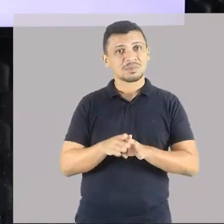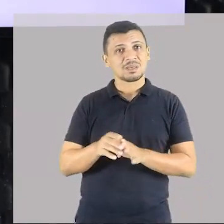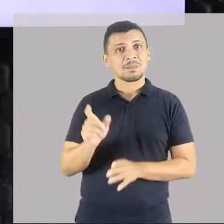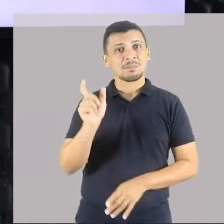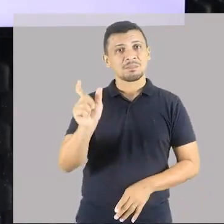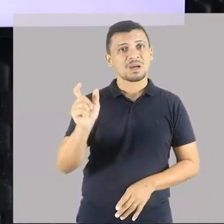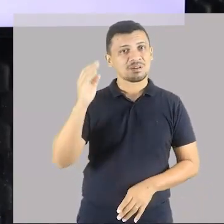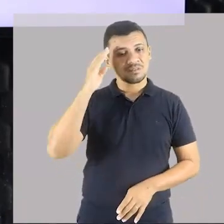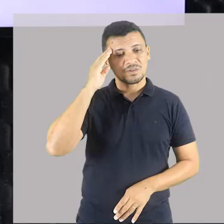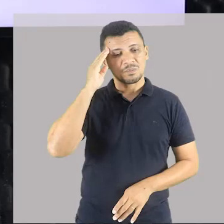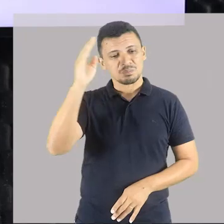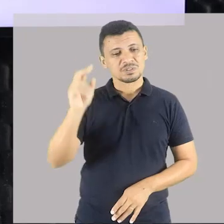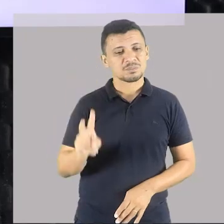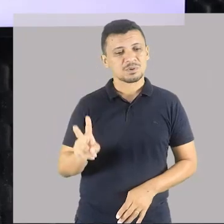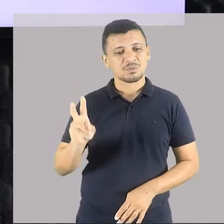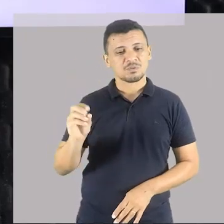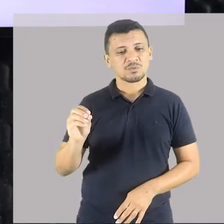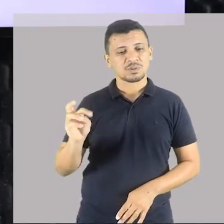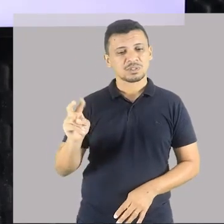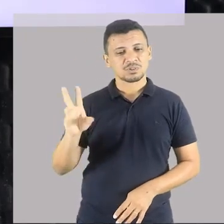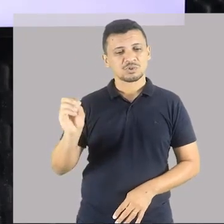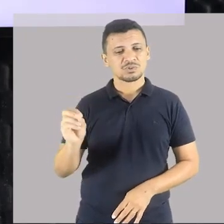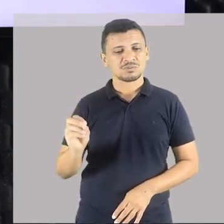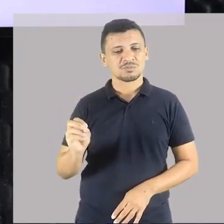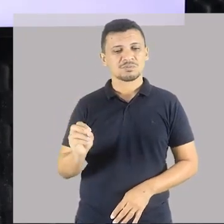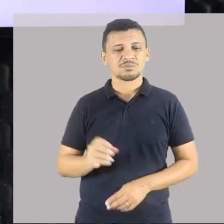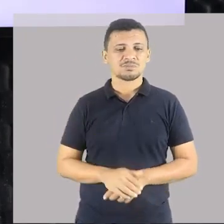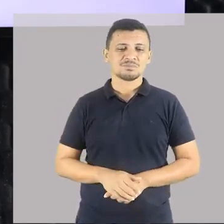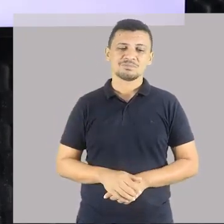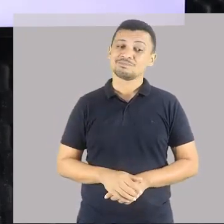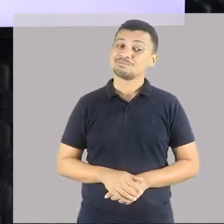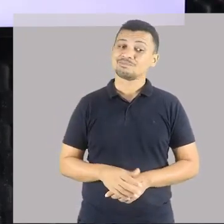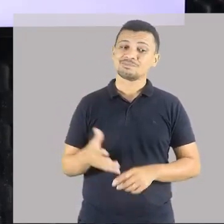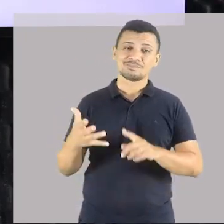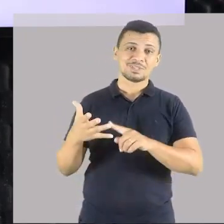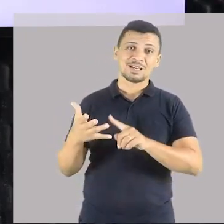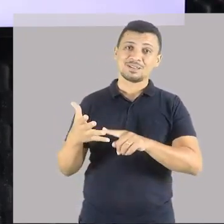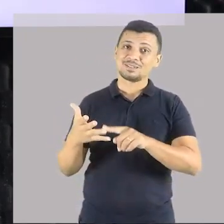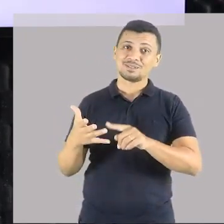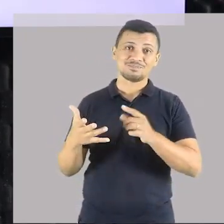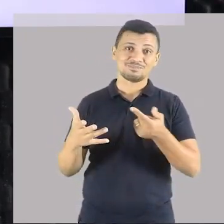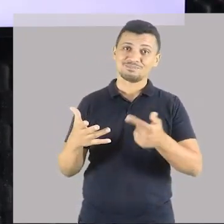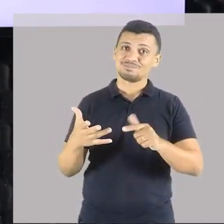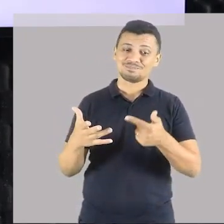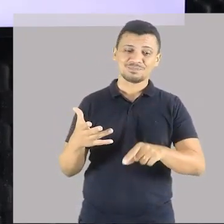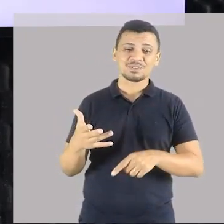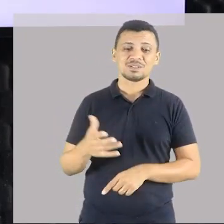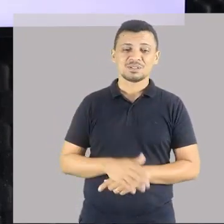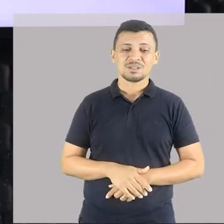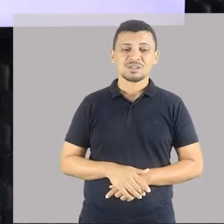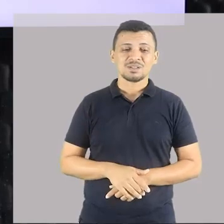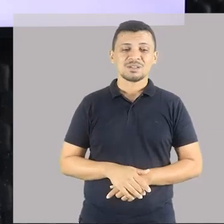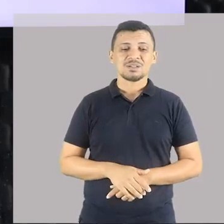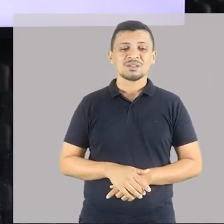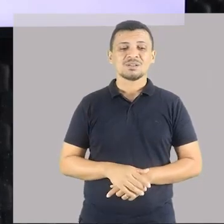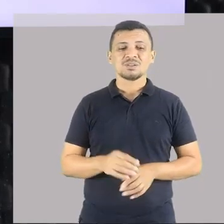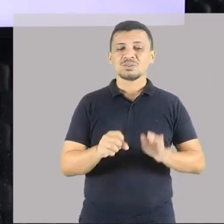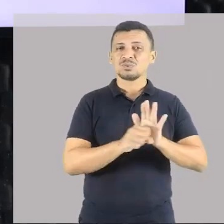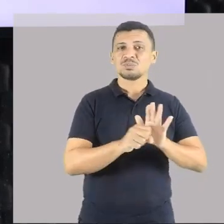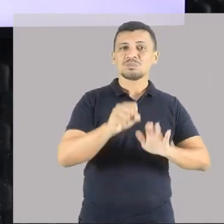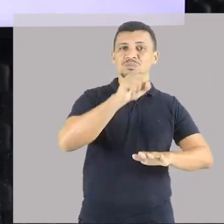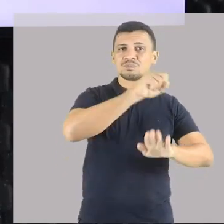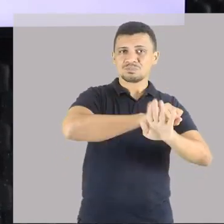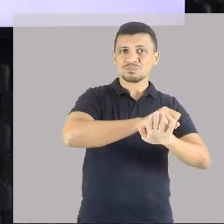Vamos ver se a letra C também, se a letra D também trouxe. Olha aí, ó, já temos a resposta. A letra C, ele fala núcleo do sujeito, mas